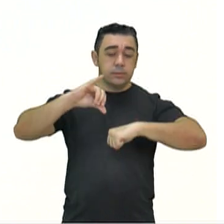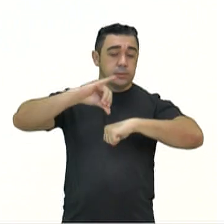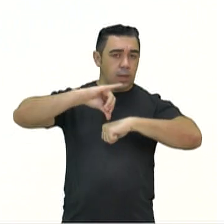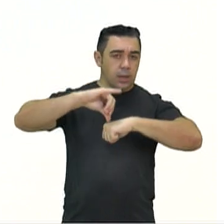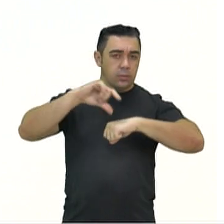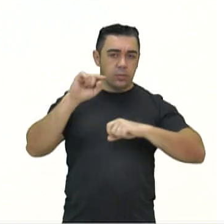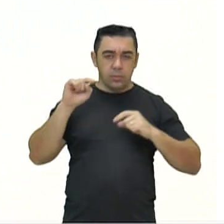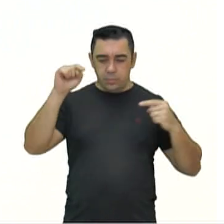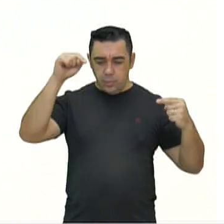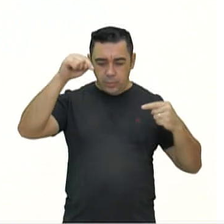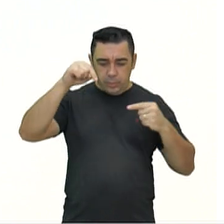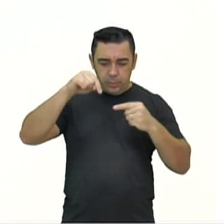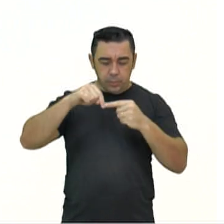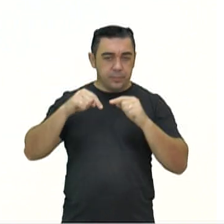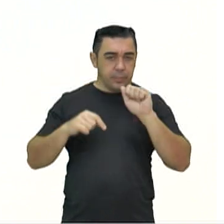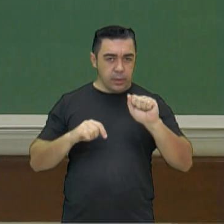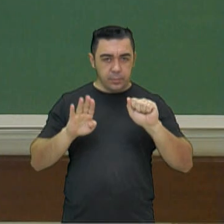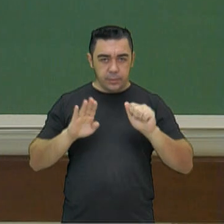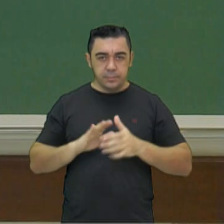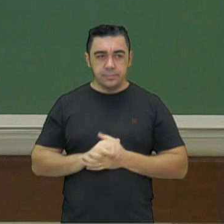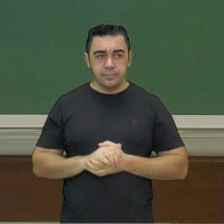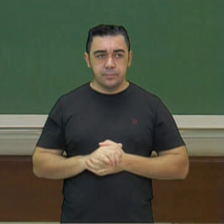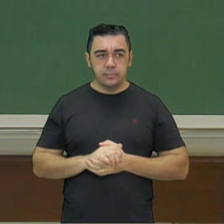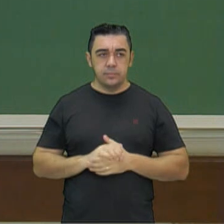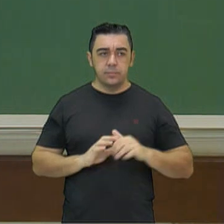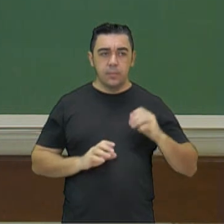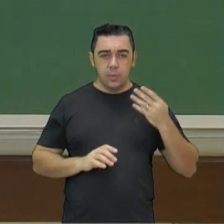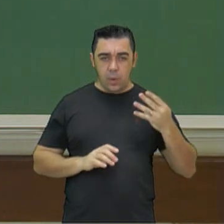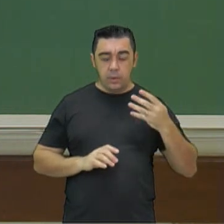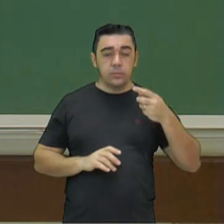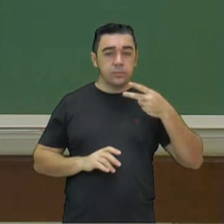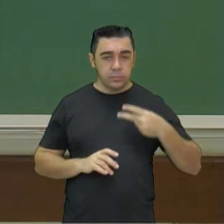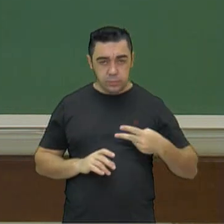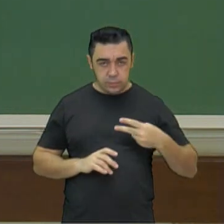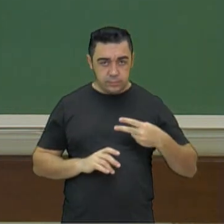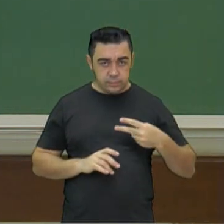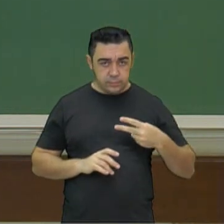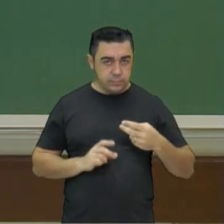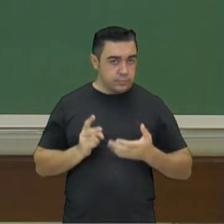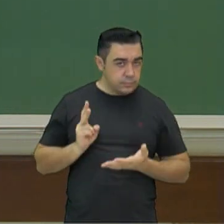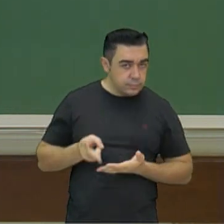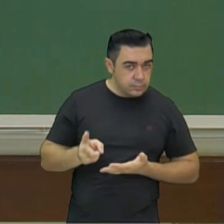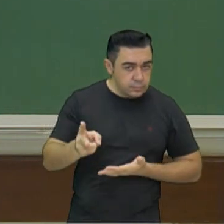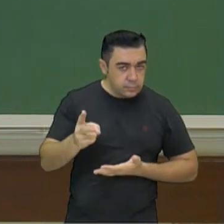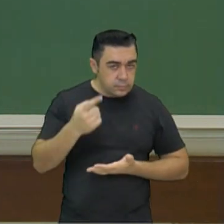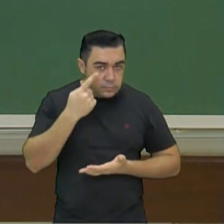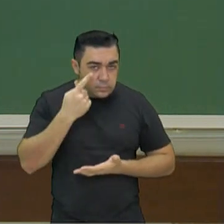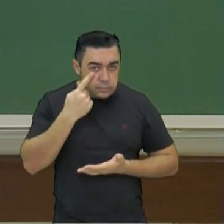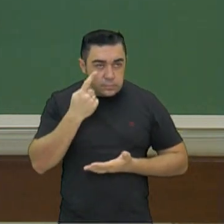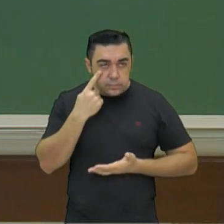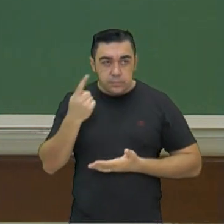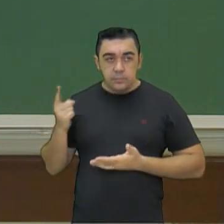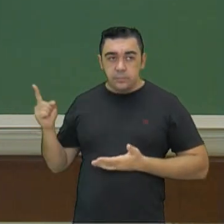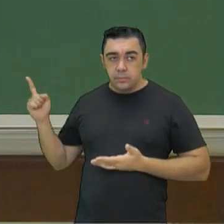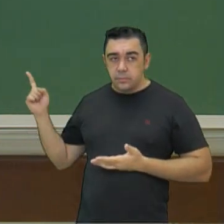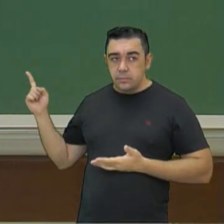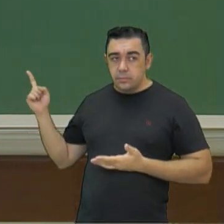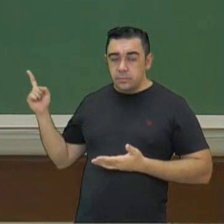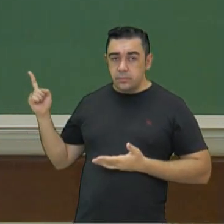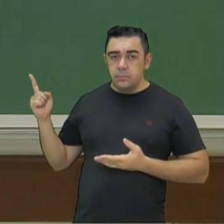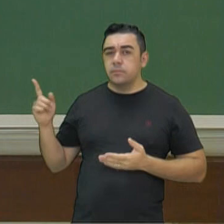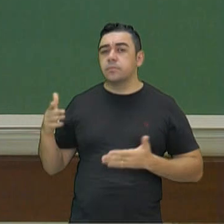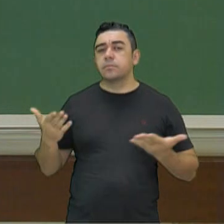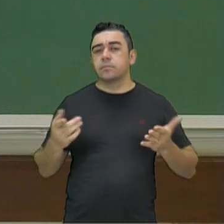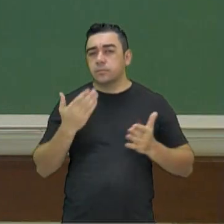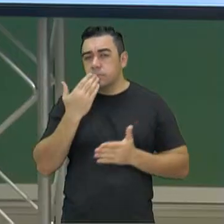valores de a e b, 4 e 2. Então, continuando, para a gente poder colocar quais